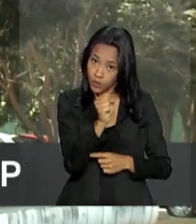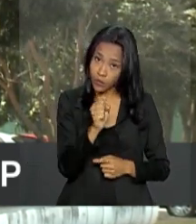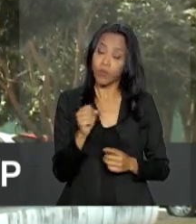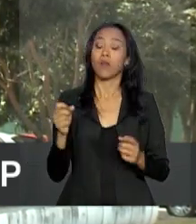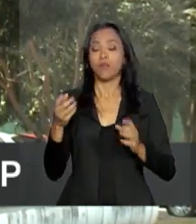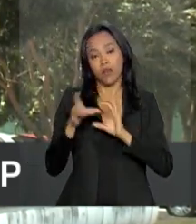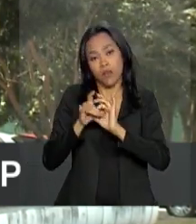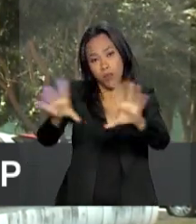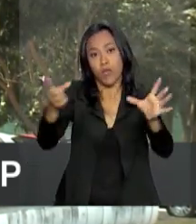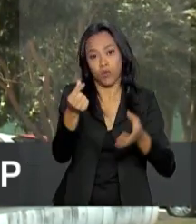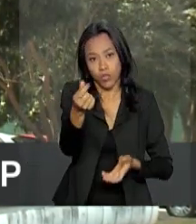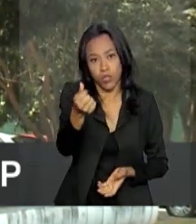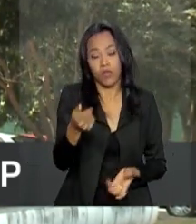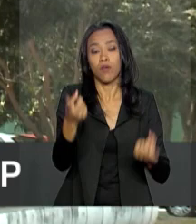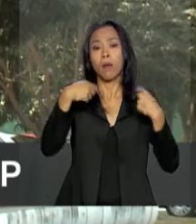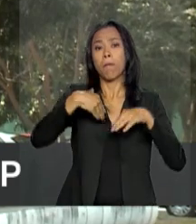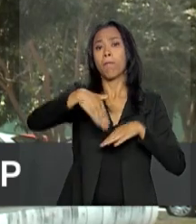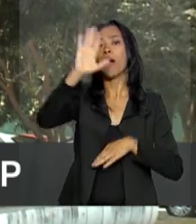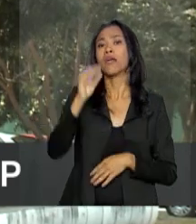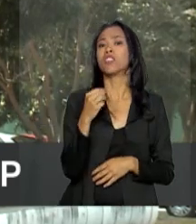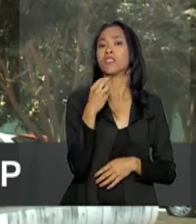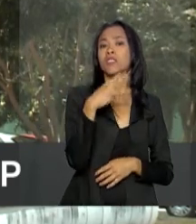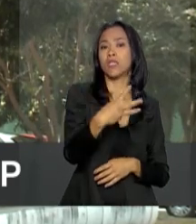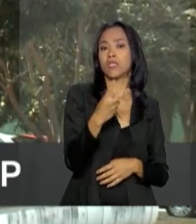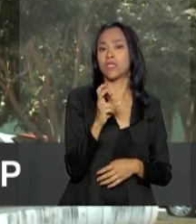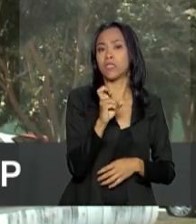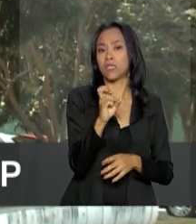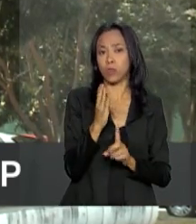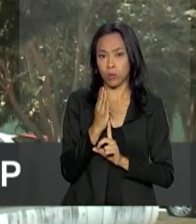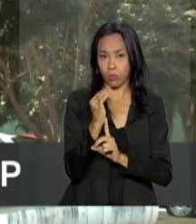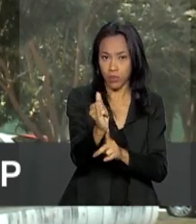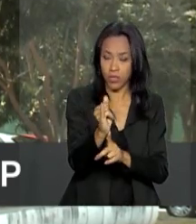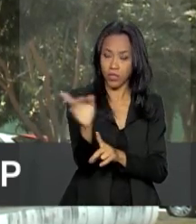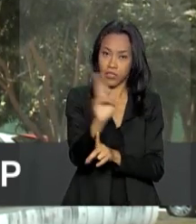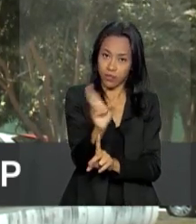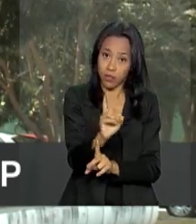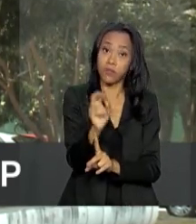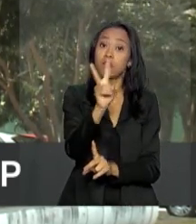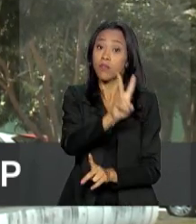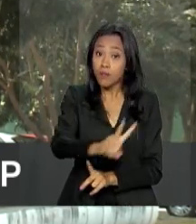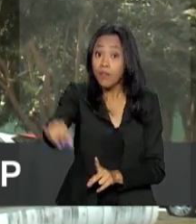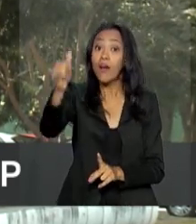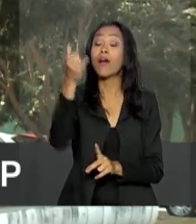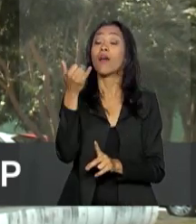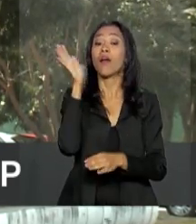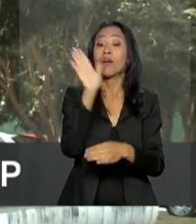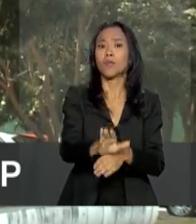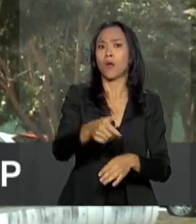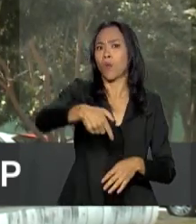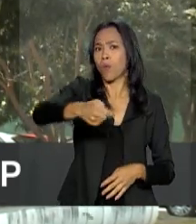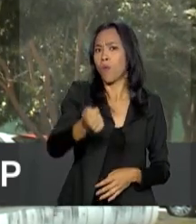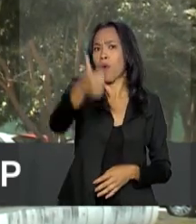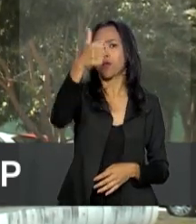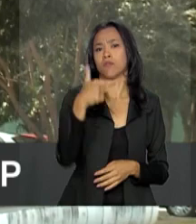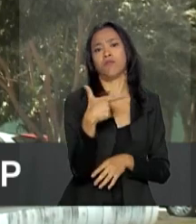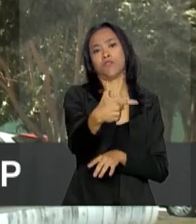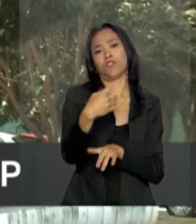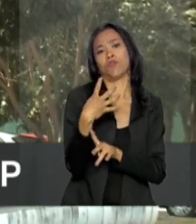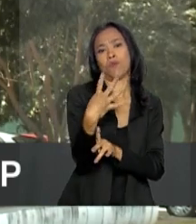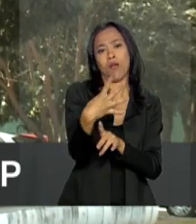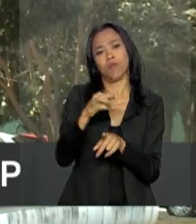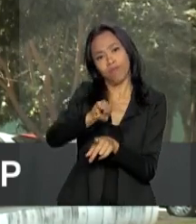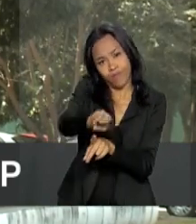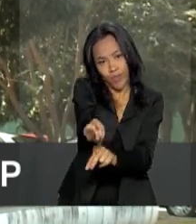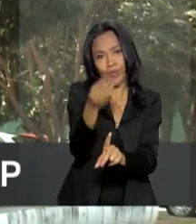ser liberados mais de 35 bilhões de reais que vão beneficiar quase 24 milhões de